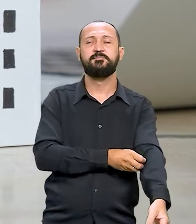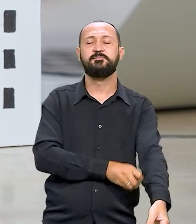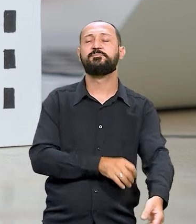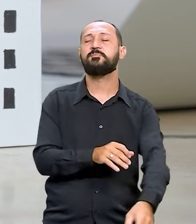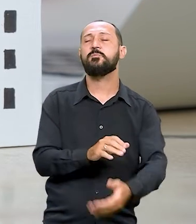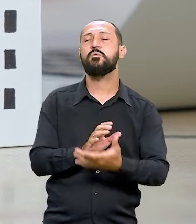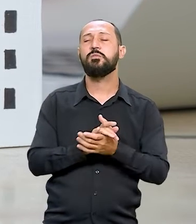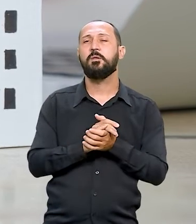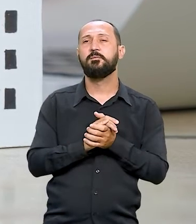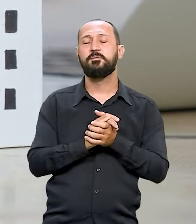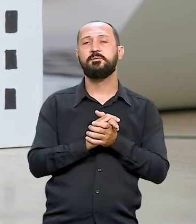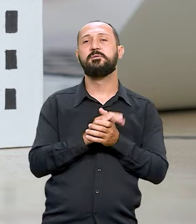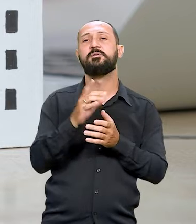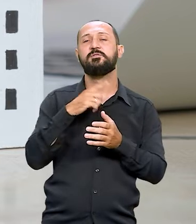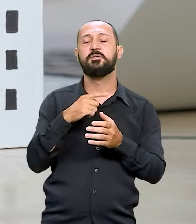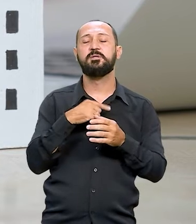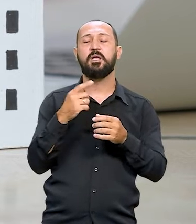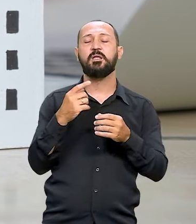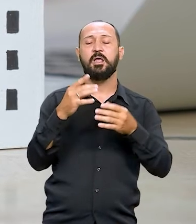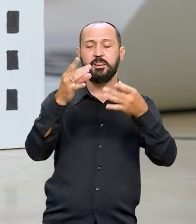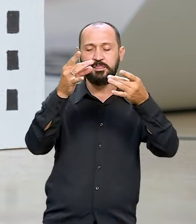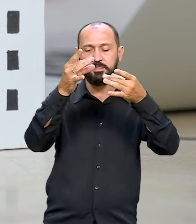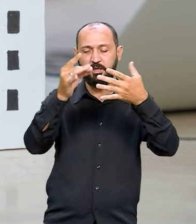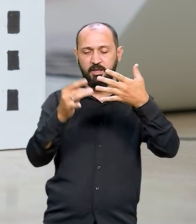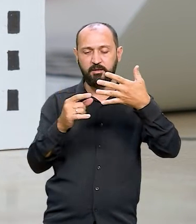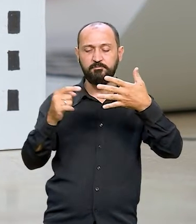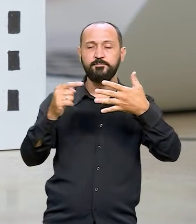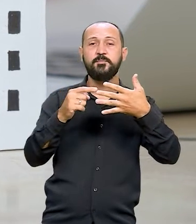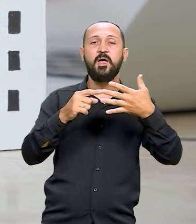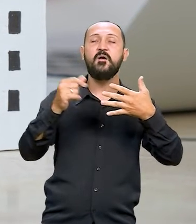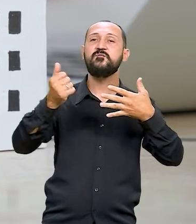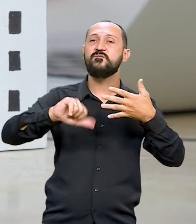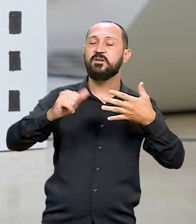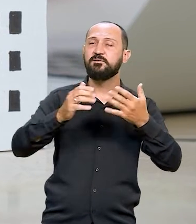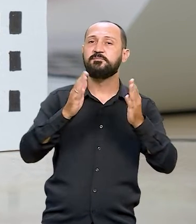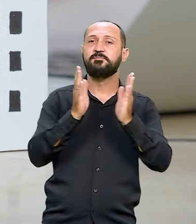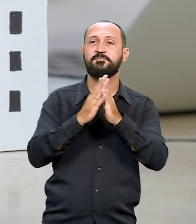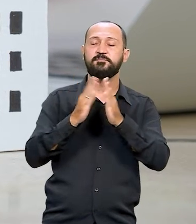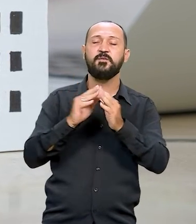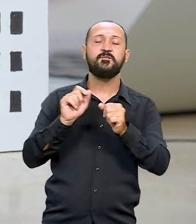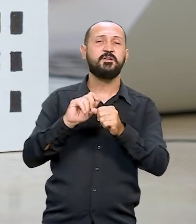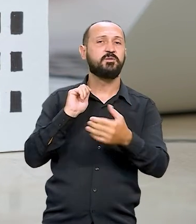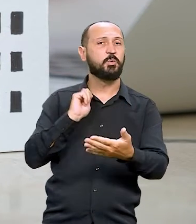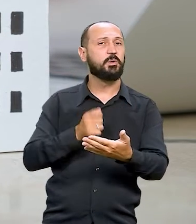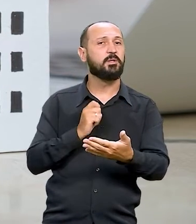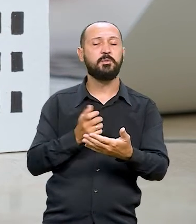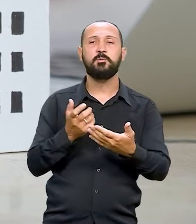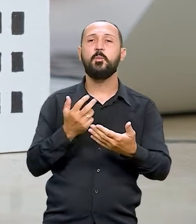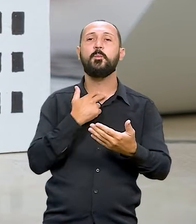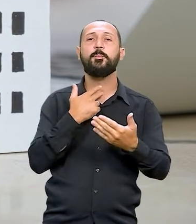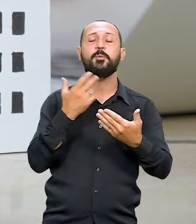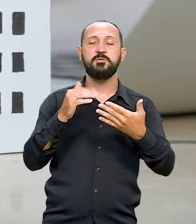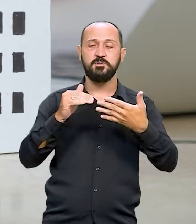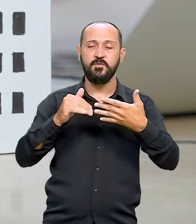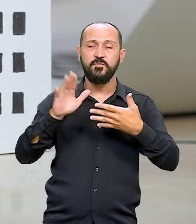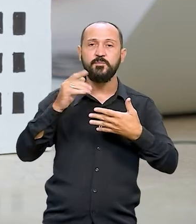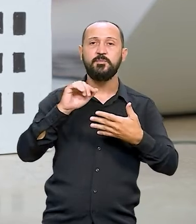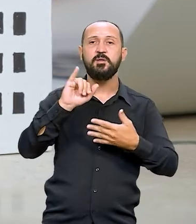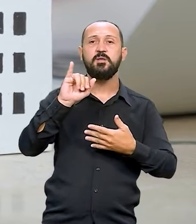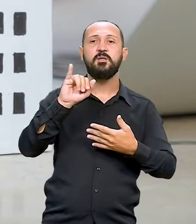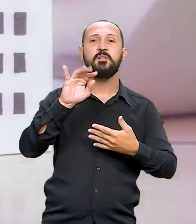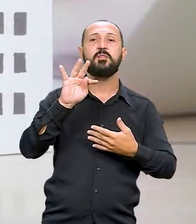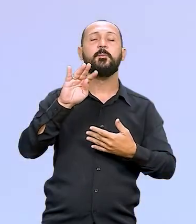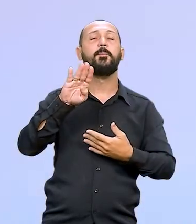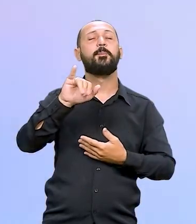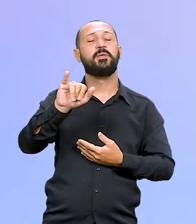trazer isso para o próximo. Exatamente. Ela traz gatilhos onde a avaliação do imóvel para fins de leilão, por exemplo, não pode ser